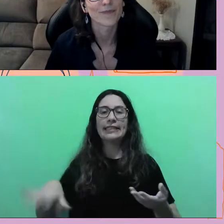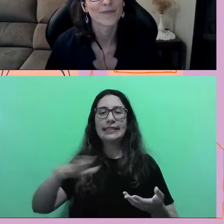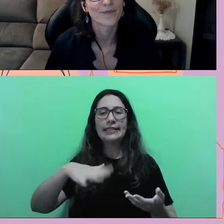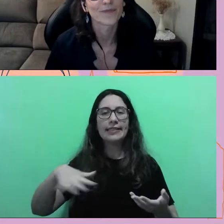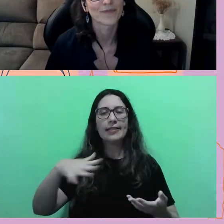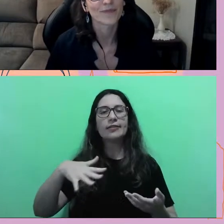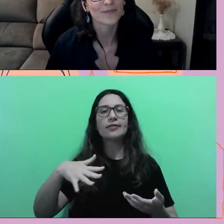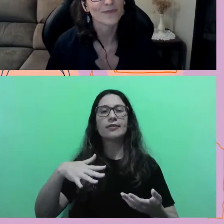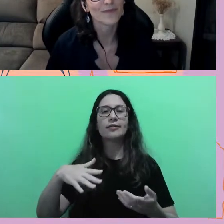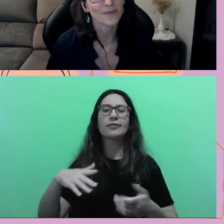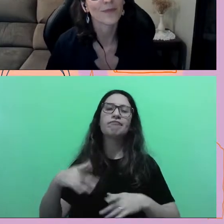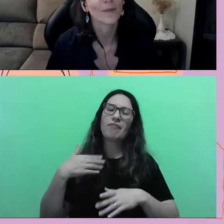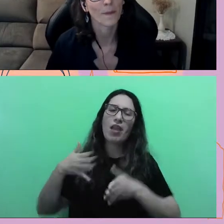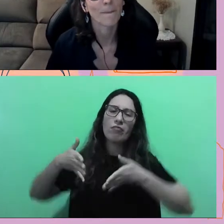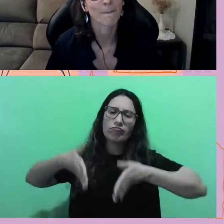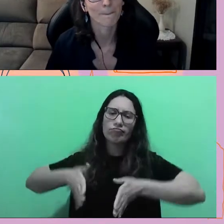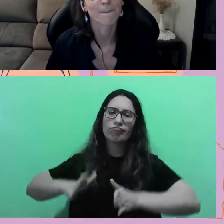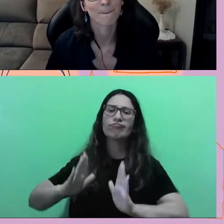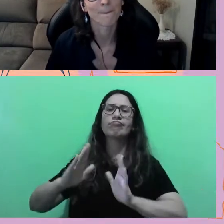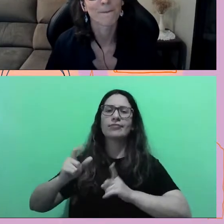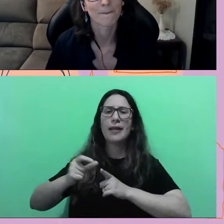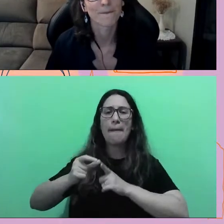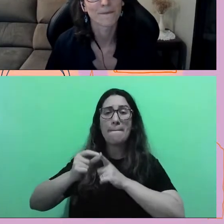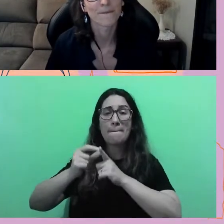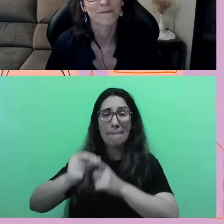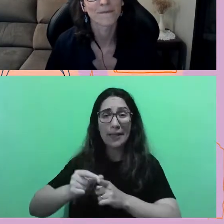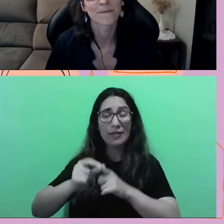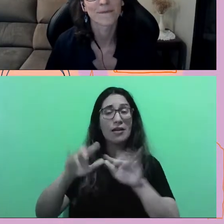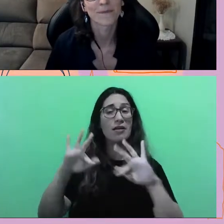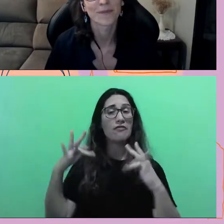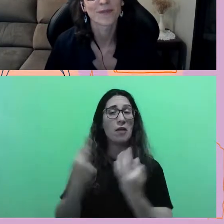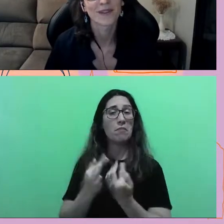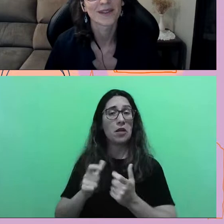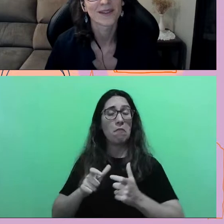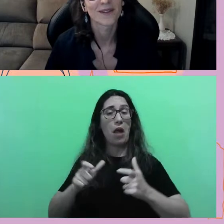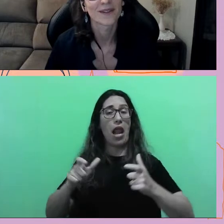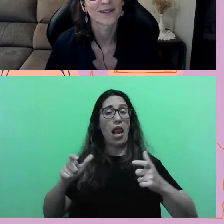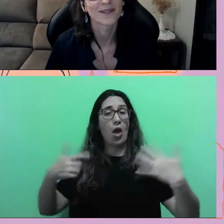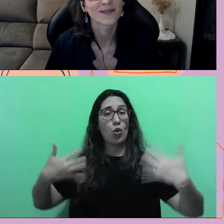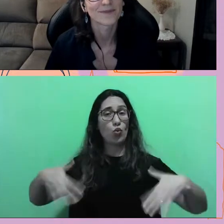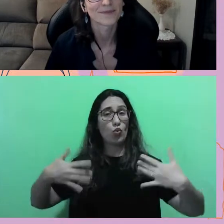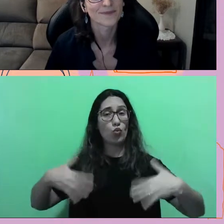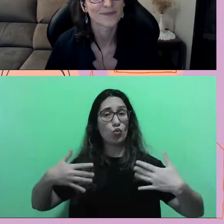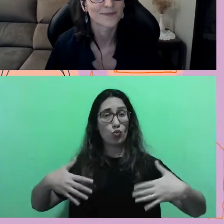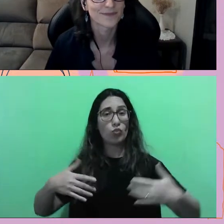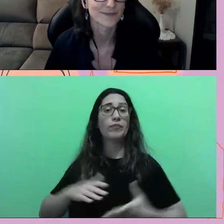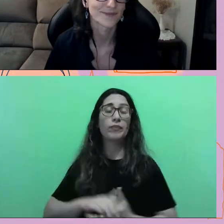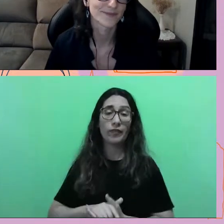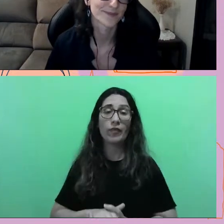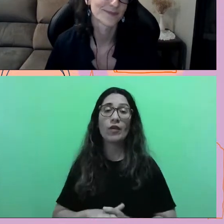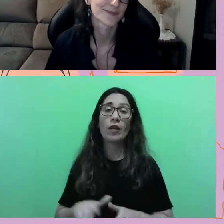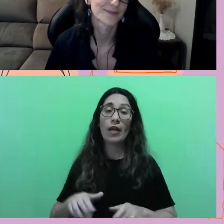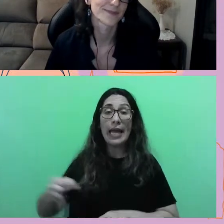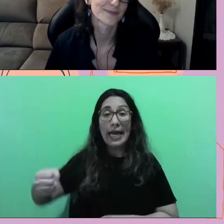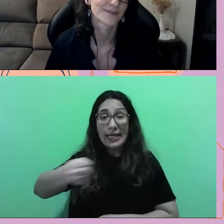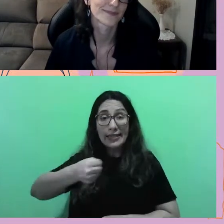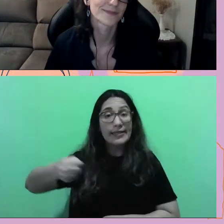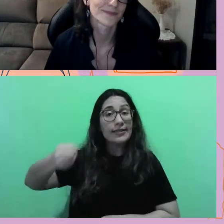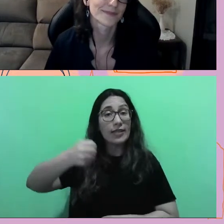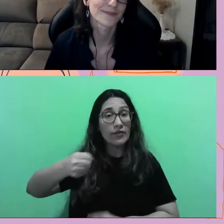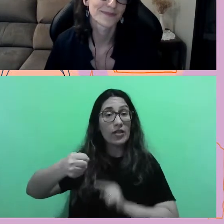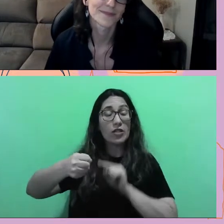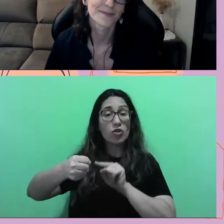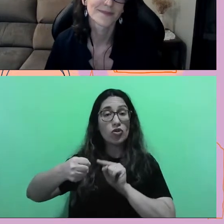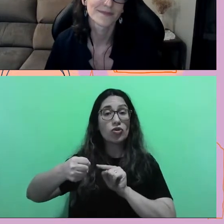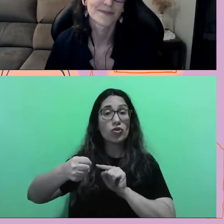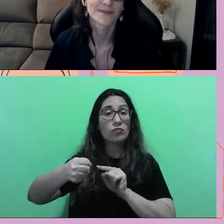crescer na periferia, ser família grande e tudo mais, a cerveja ela acaba sendo mesmo o